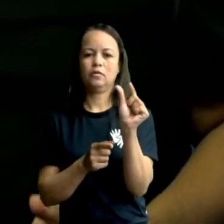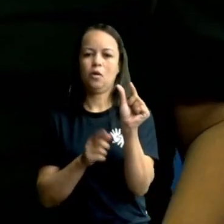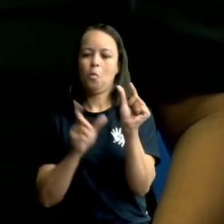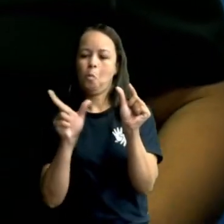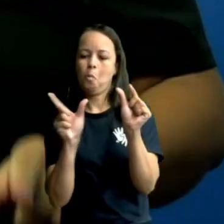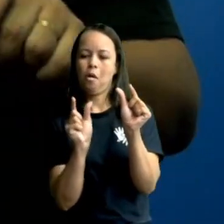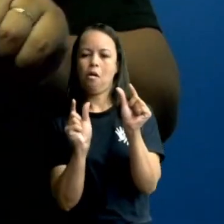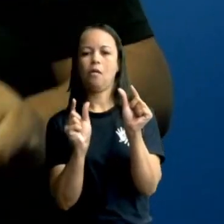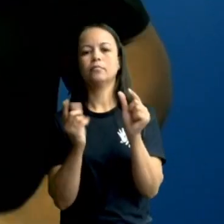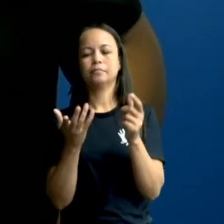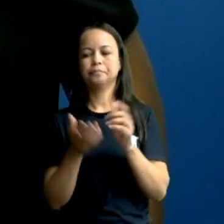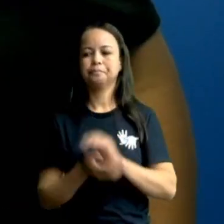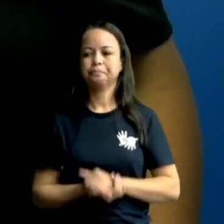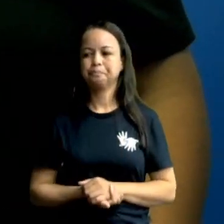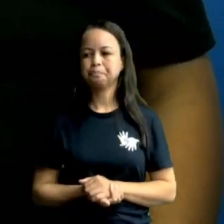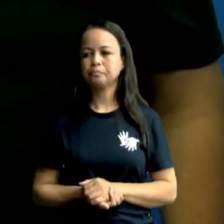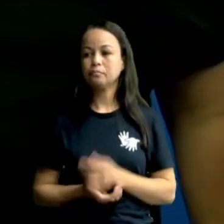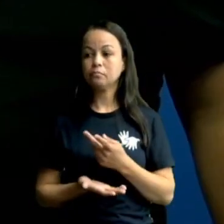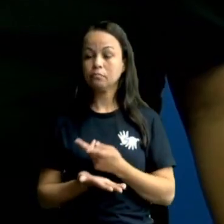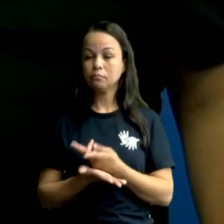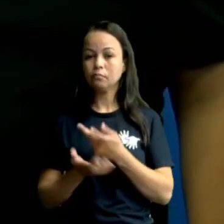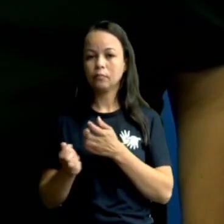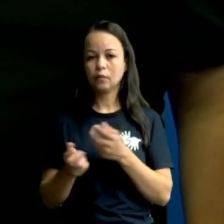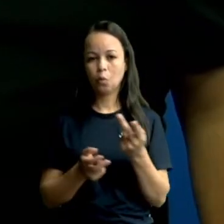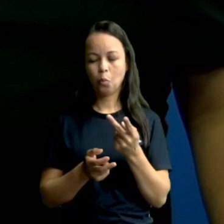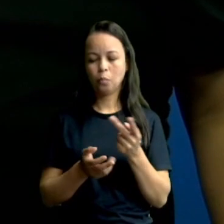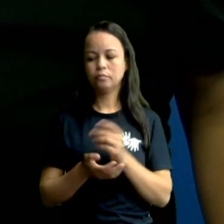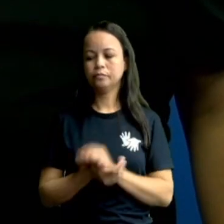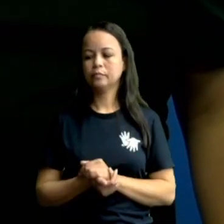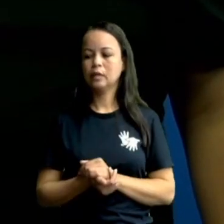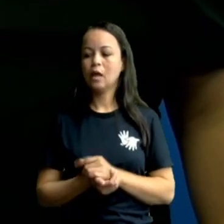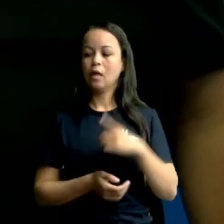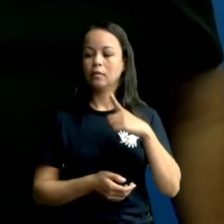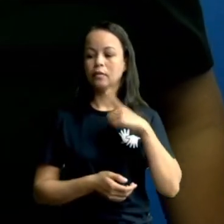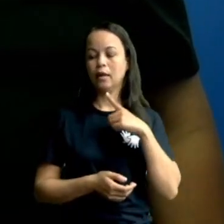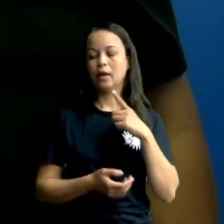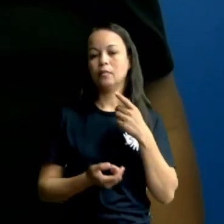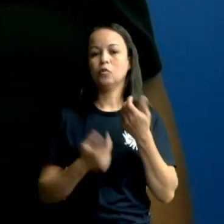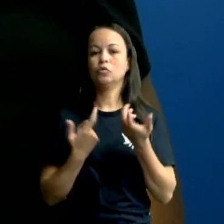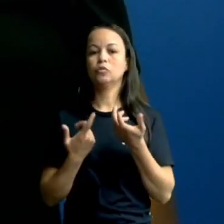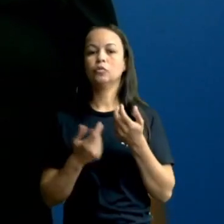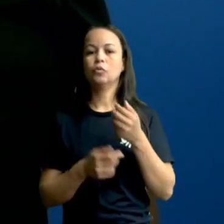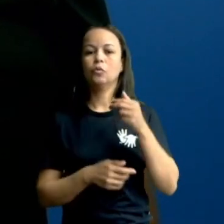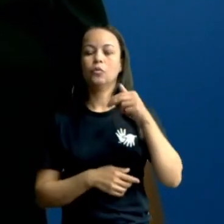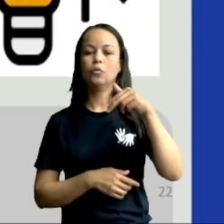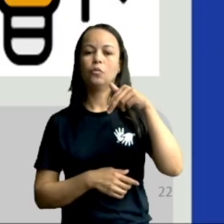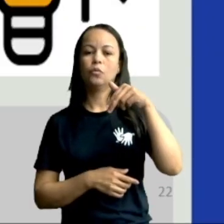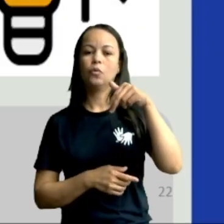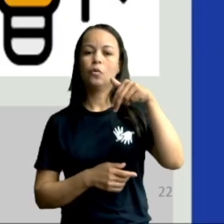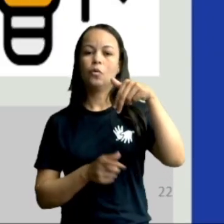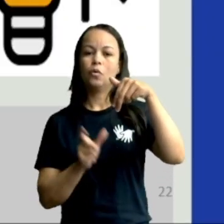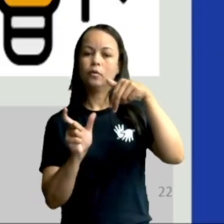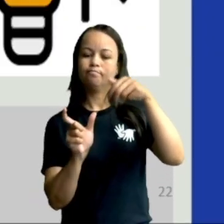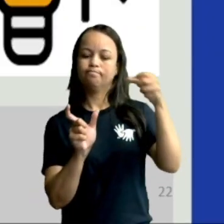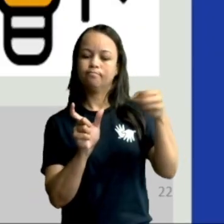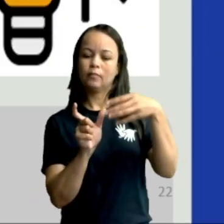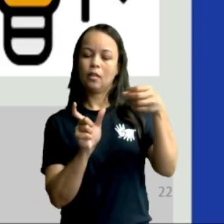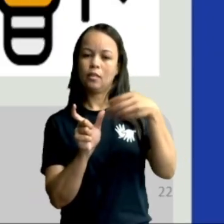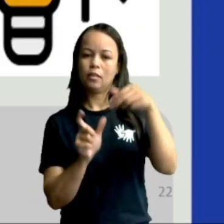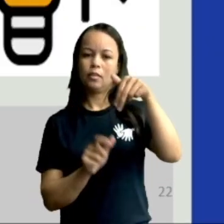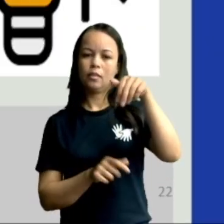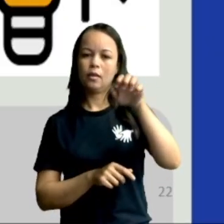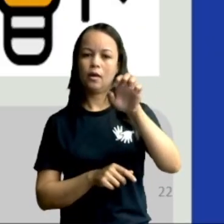A moto. Vamos lá? E temos o neologismo. Vou colocar aqui na tela para